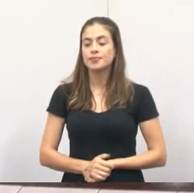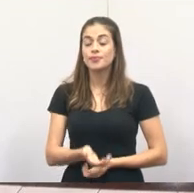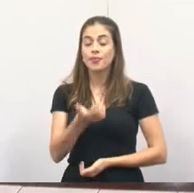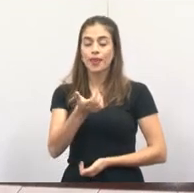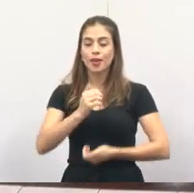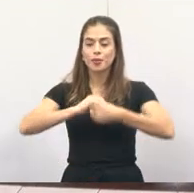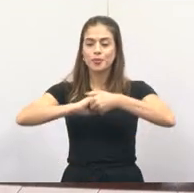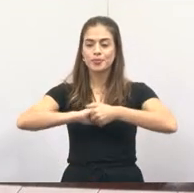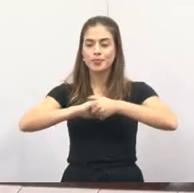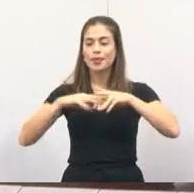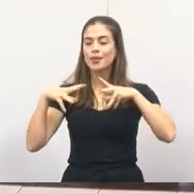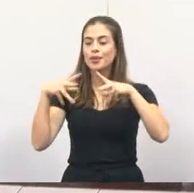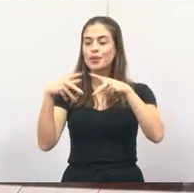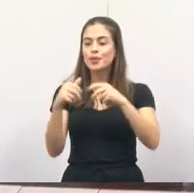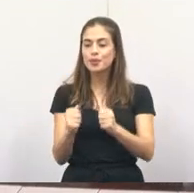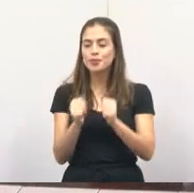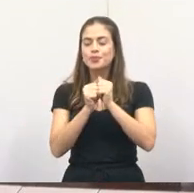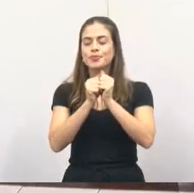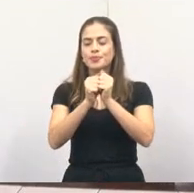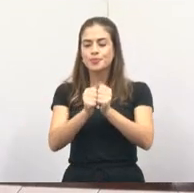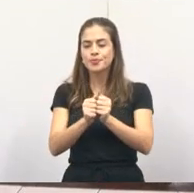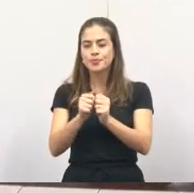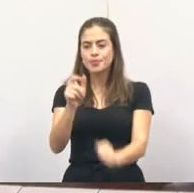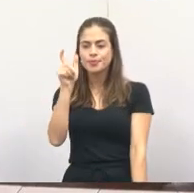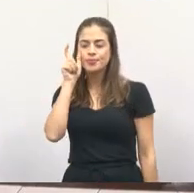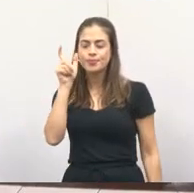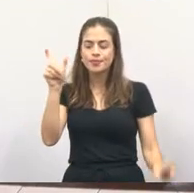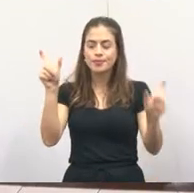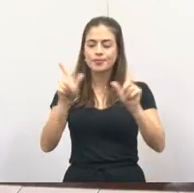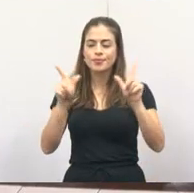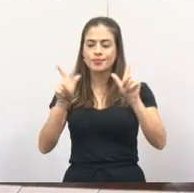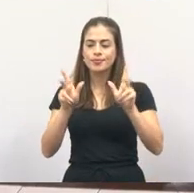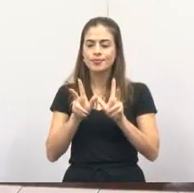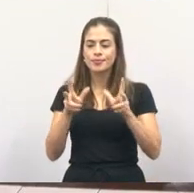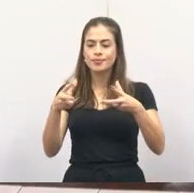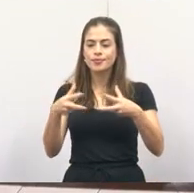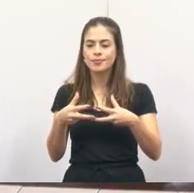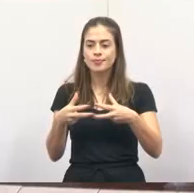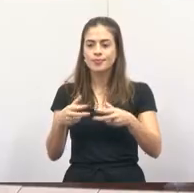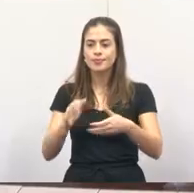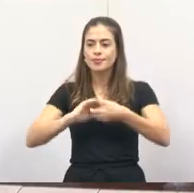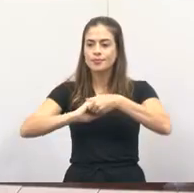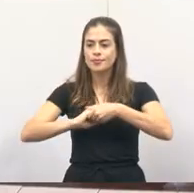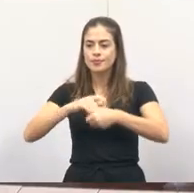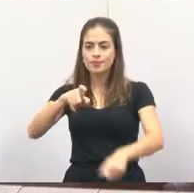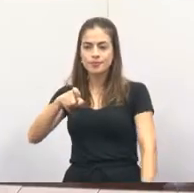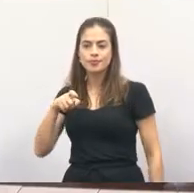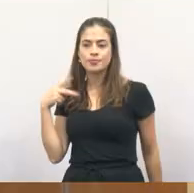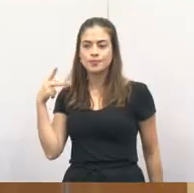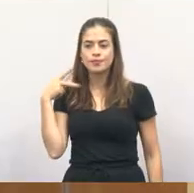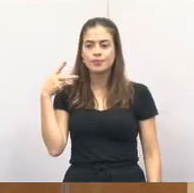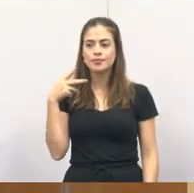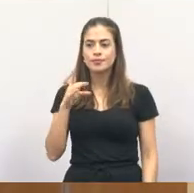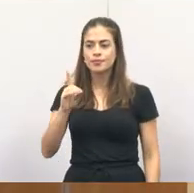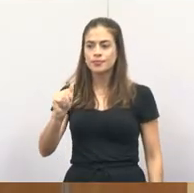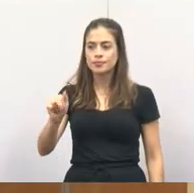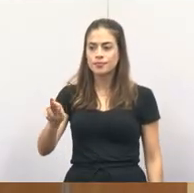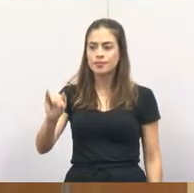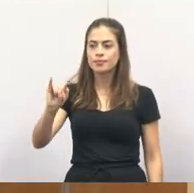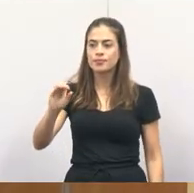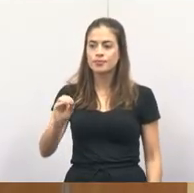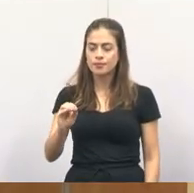quero cumprimentar a todos que nos acompanham pela TV Câmara cumprimentar o ex-vereador Dario que se encontra aqui